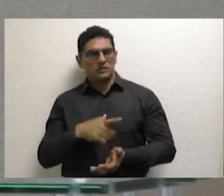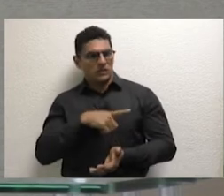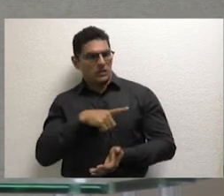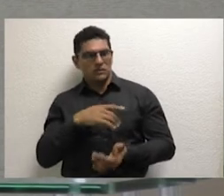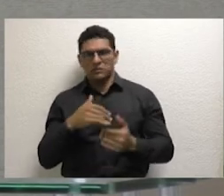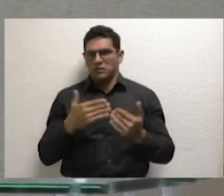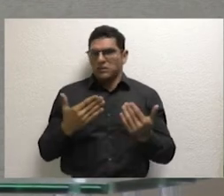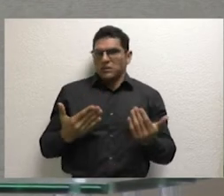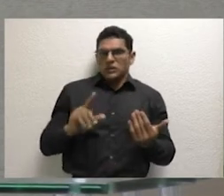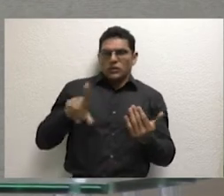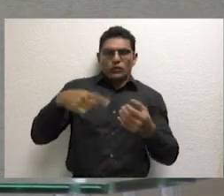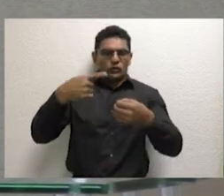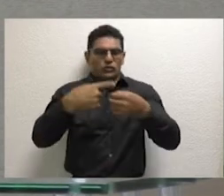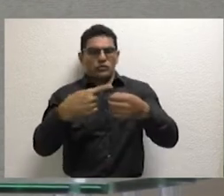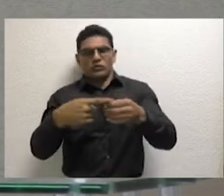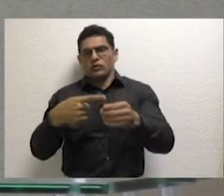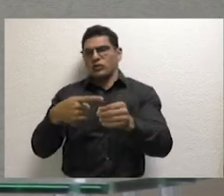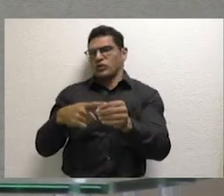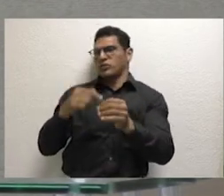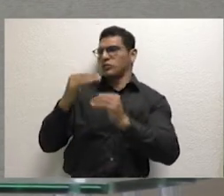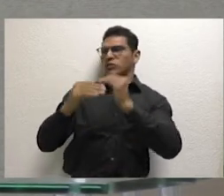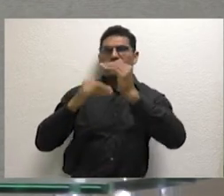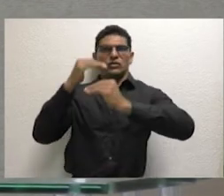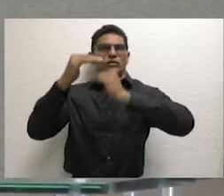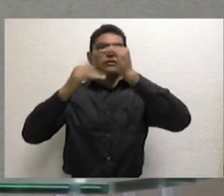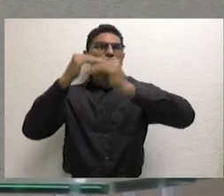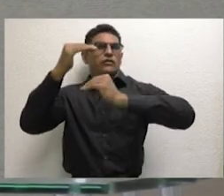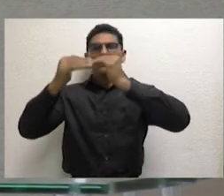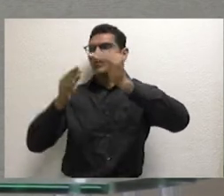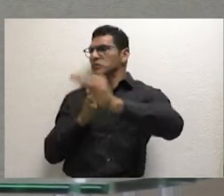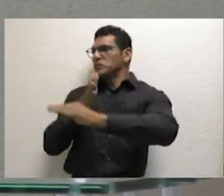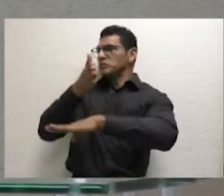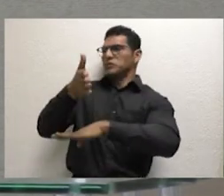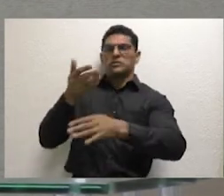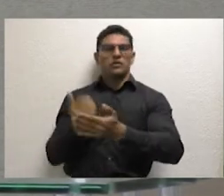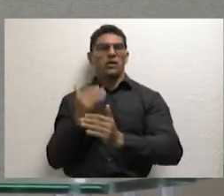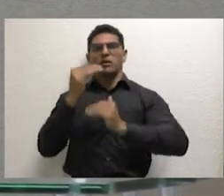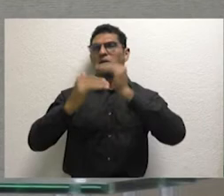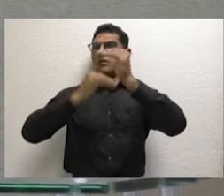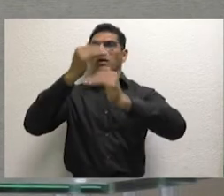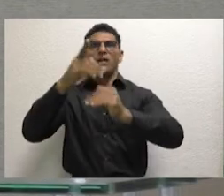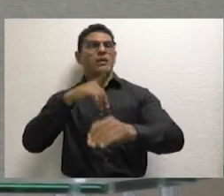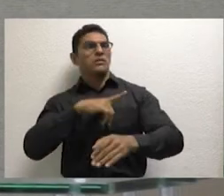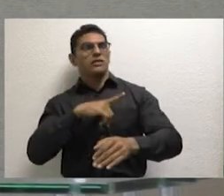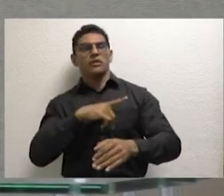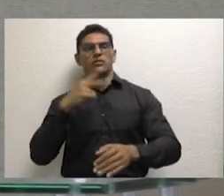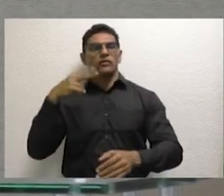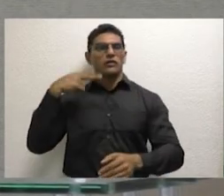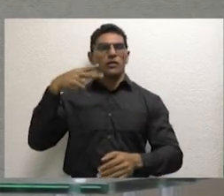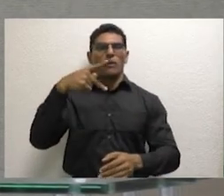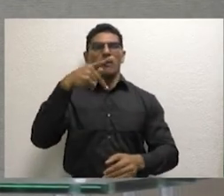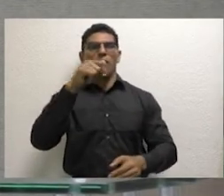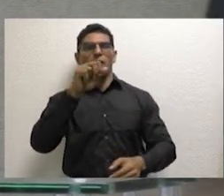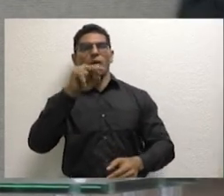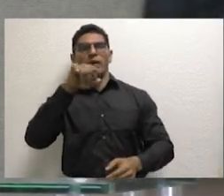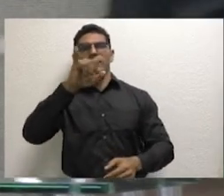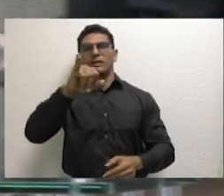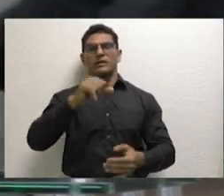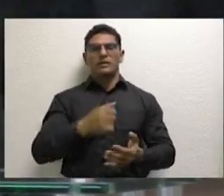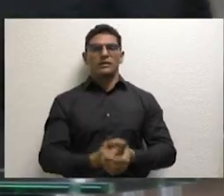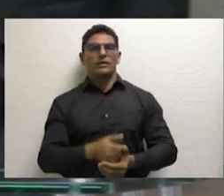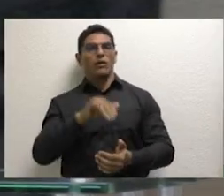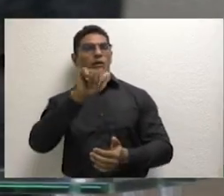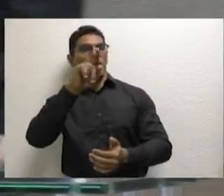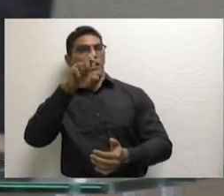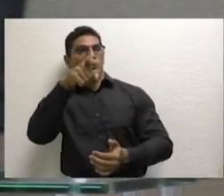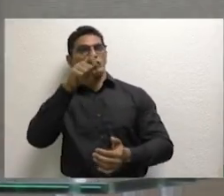mais os outros municípios o desenvolvimento ainda não chegou nós temos ali um vereador de pau-ini o Alexandre